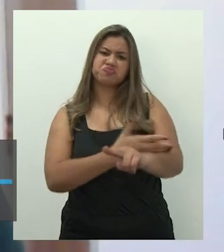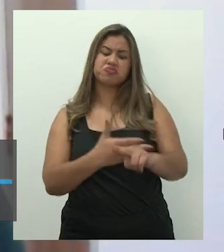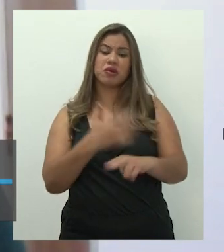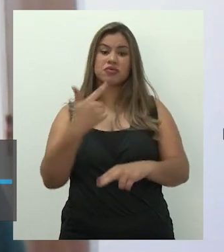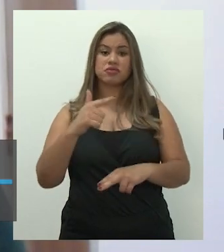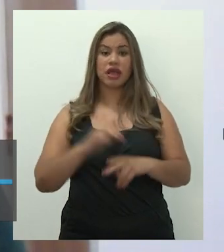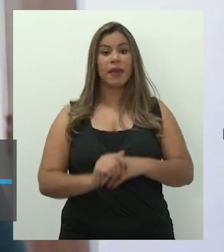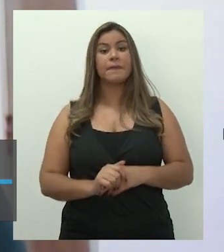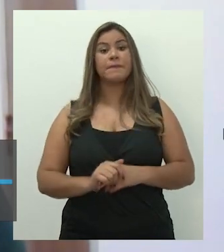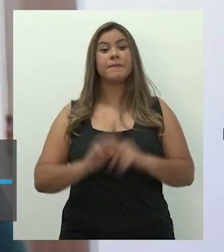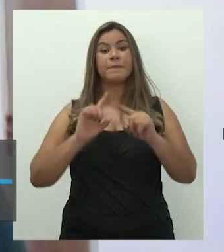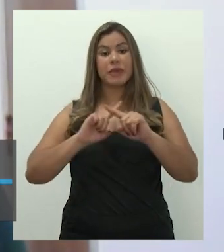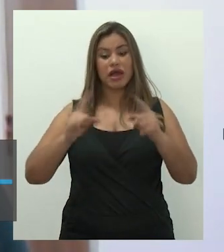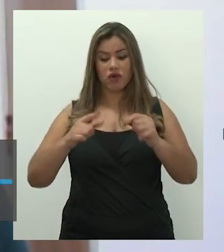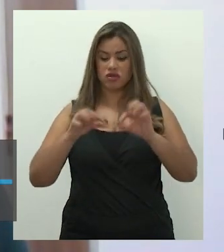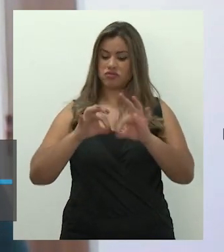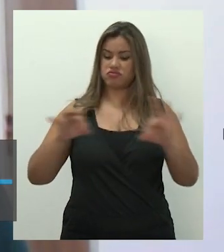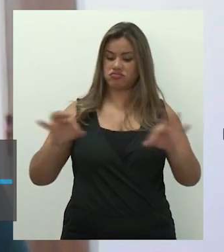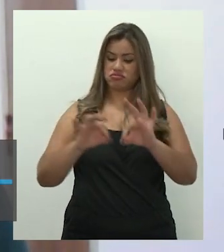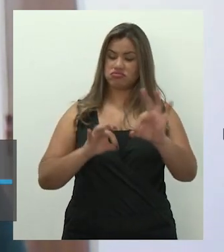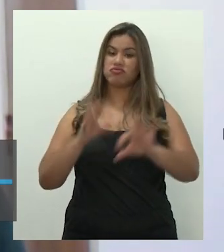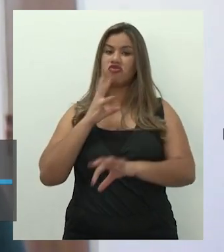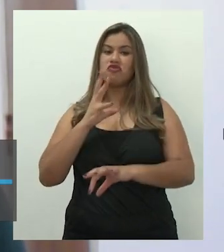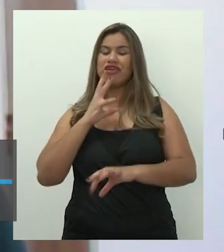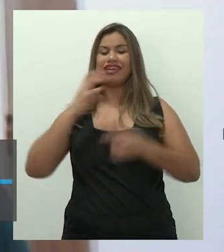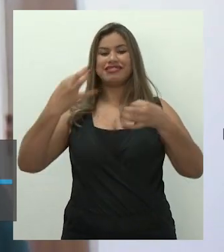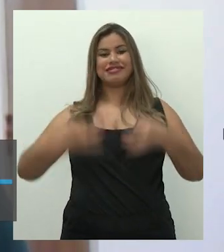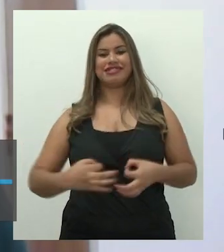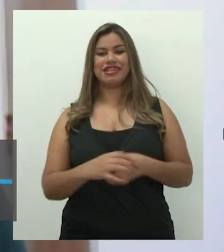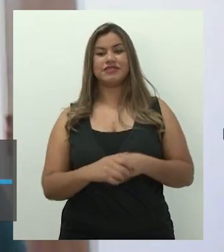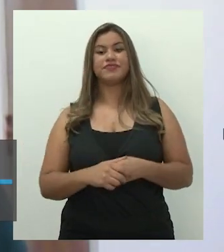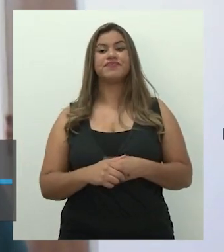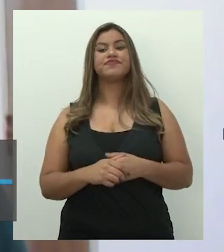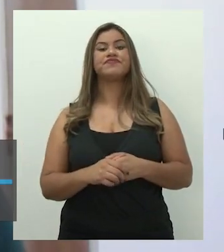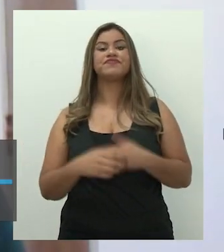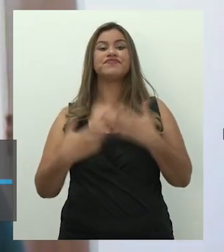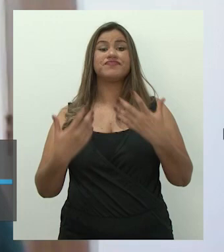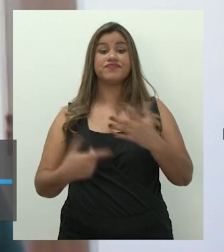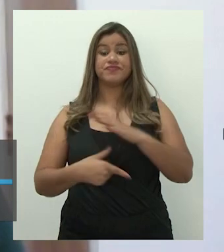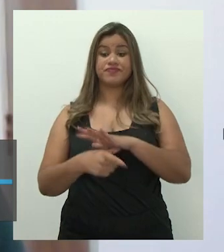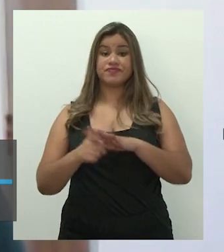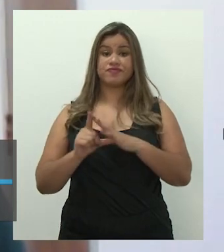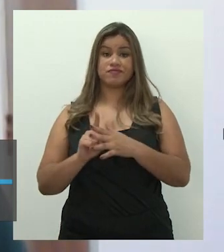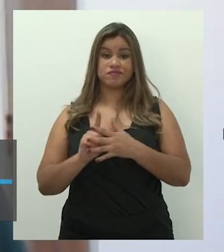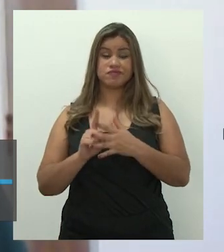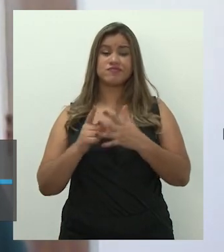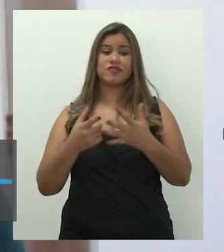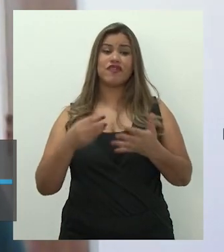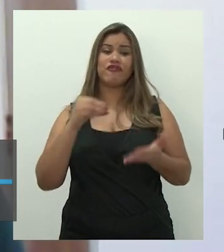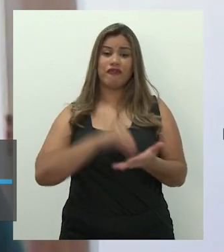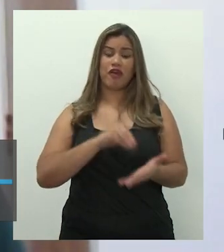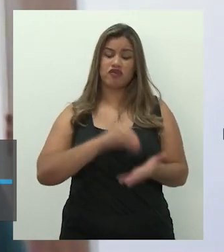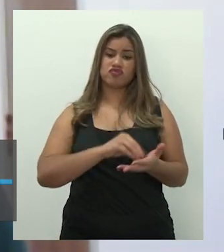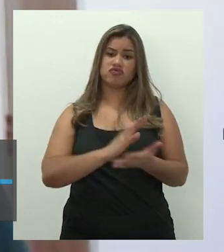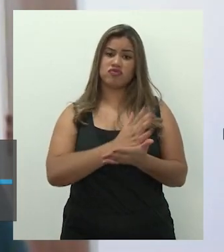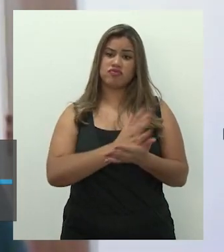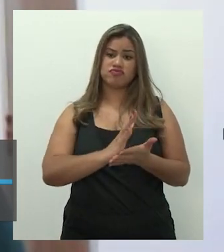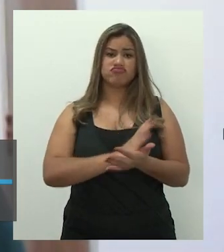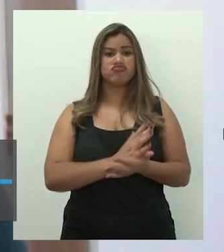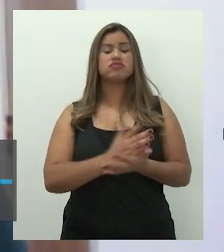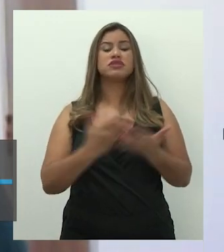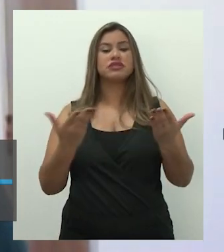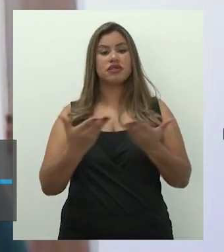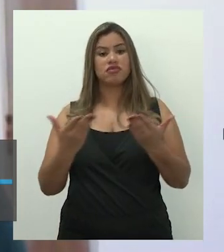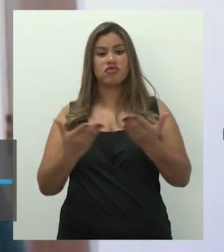sequência de grandezas e medidas. A gente ficou devendo para vocês essa interação, por isso que a gente trouxe ela de volta, e a gente encerra e